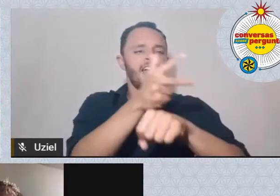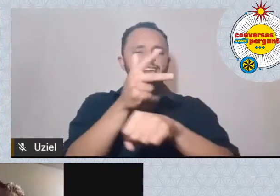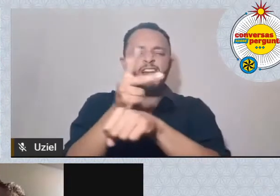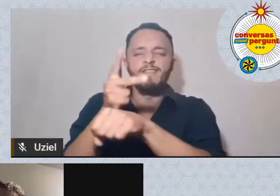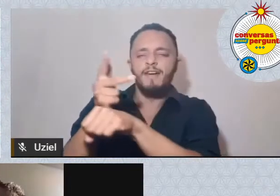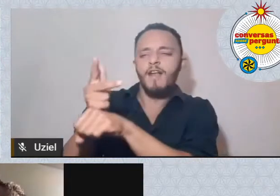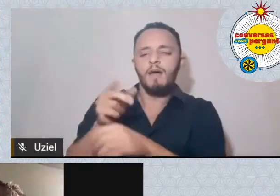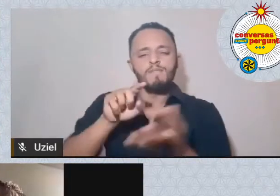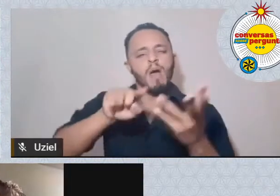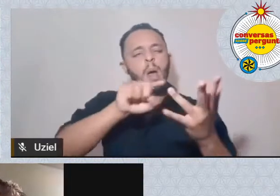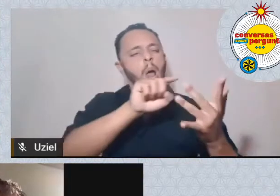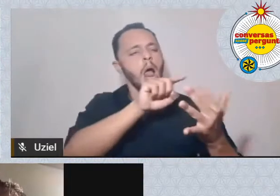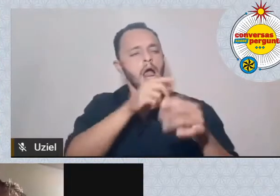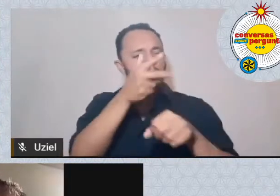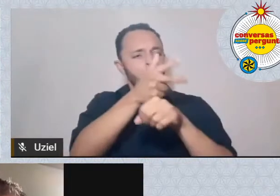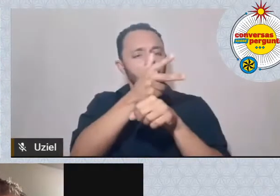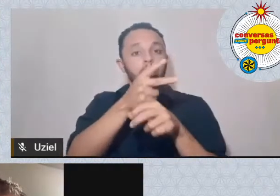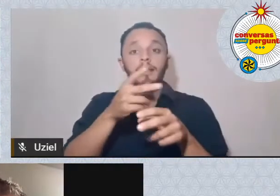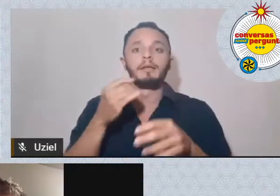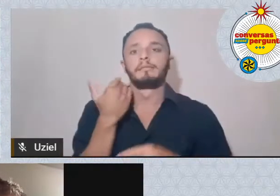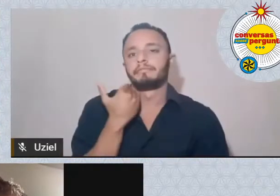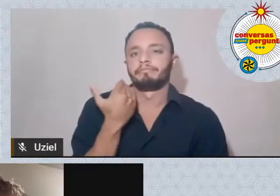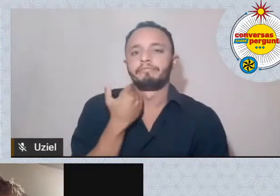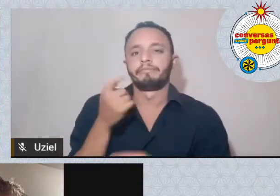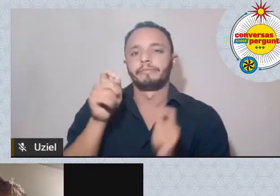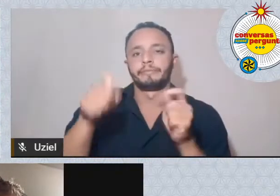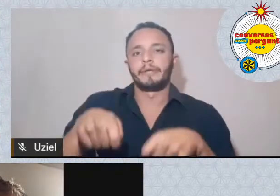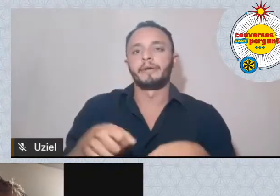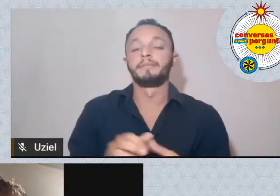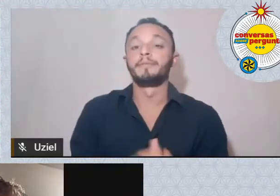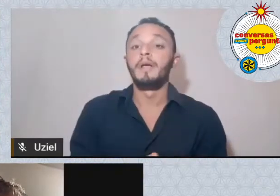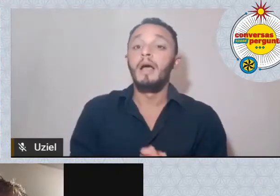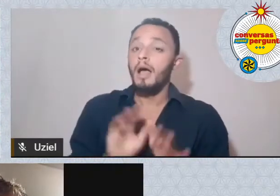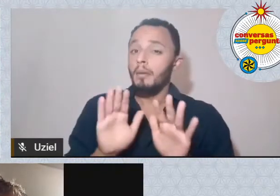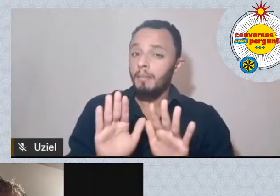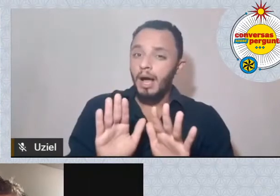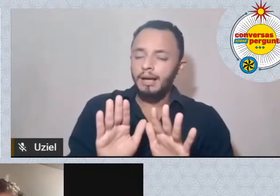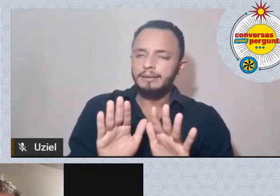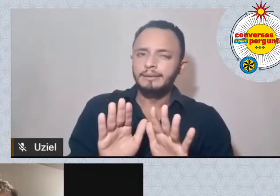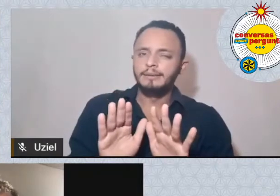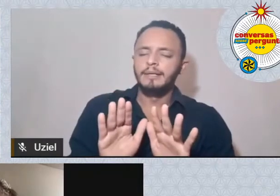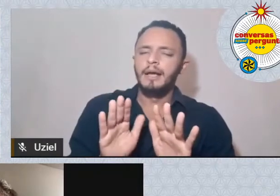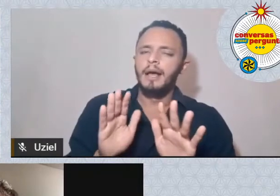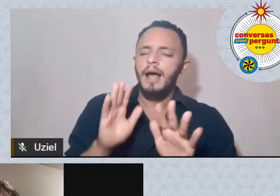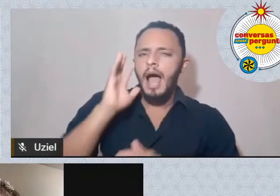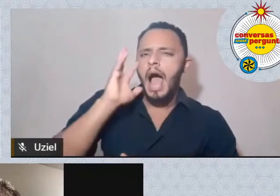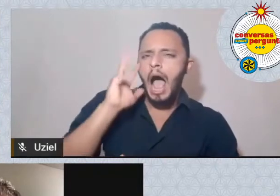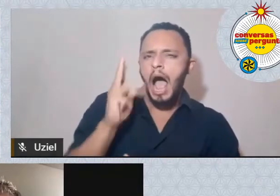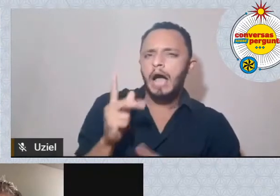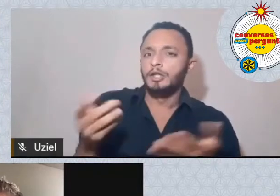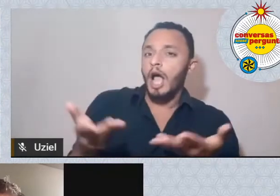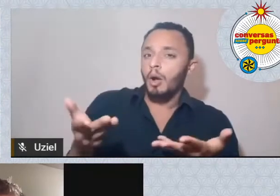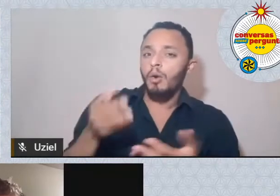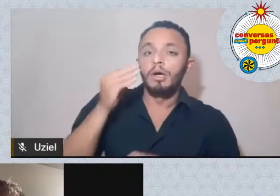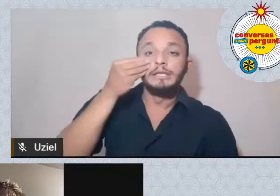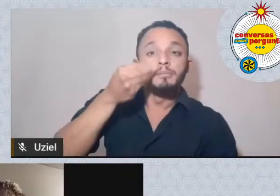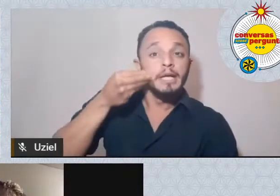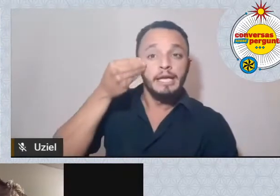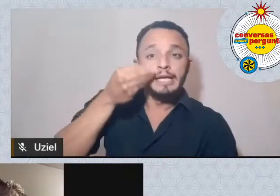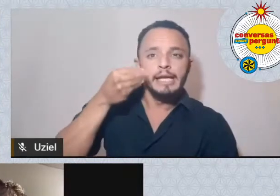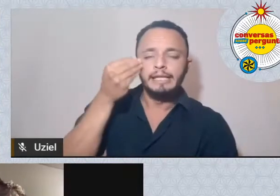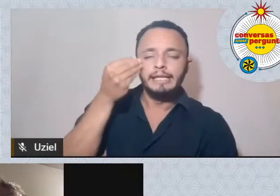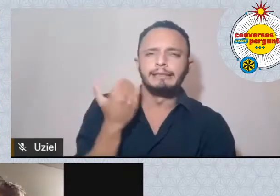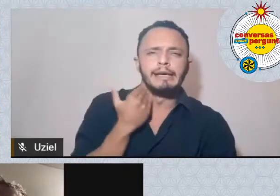fazendo o balanço, e eu acho que essa experiência vai deixar a gente assim saturado de tela. A gente estava num fetiche